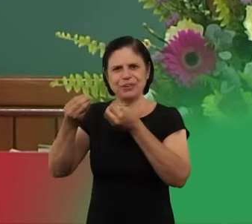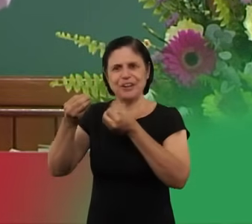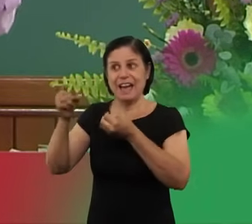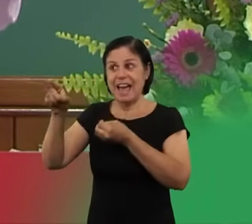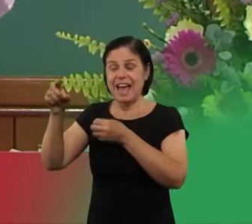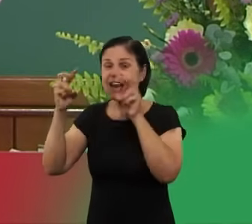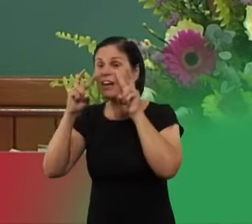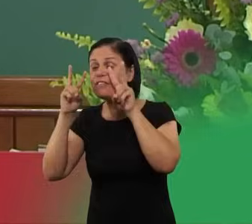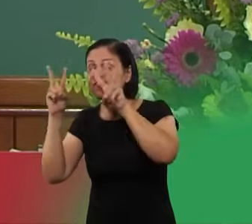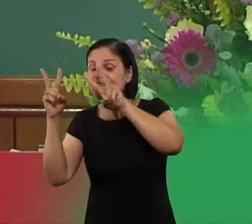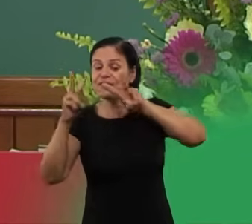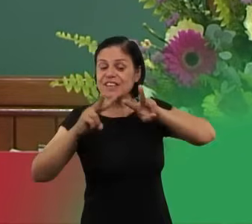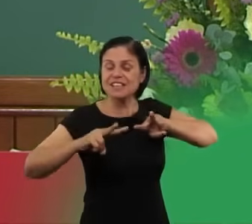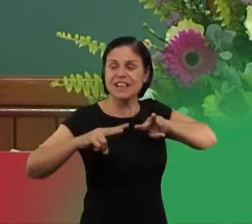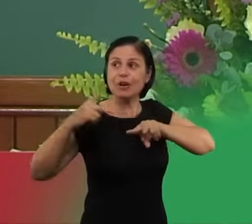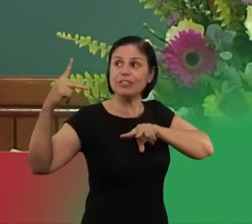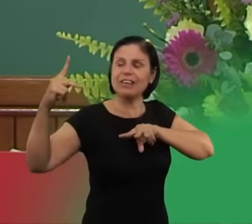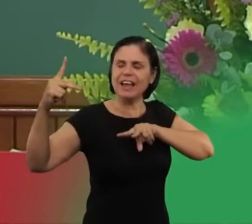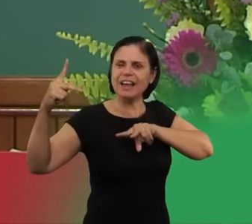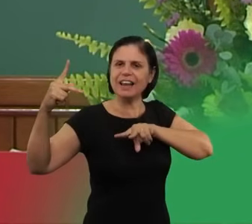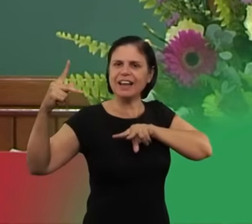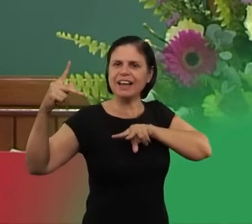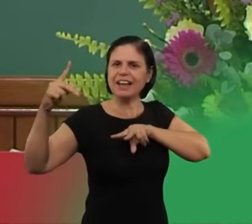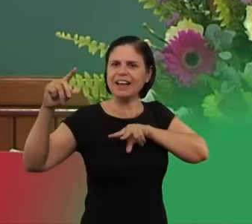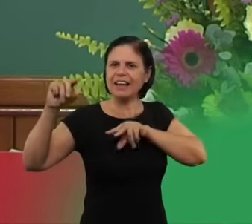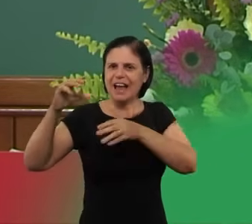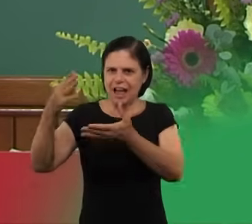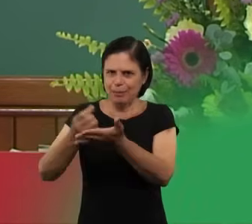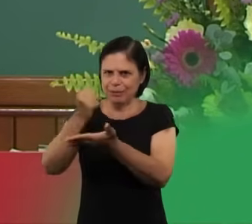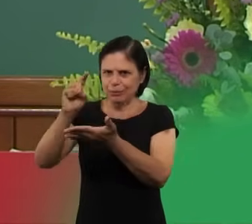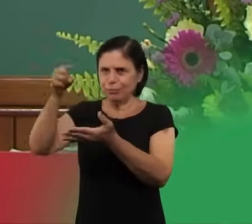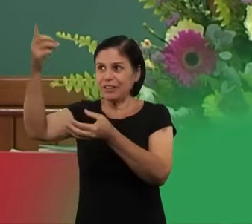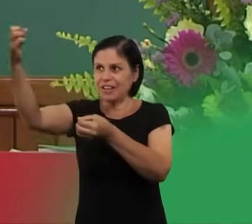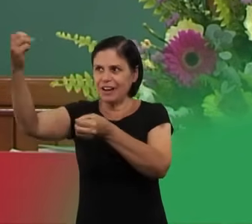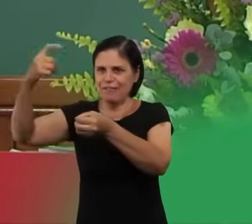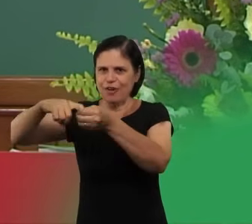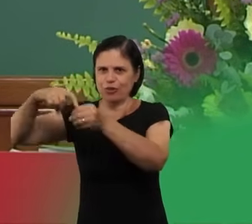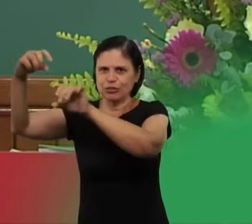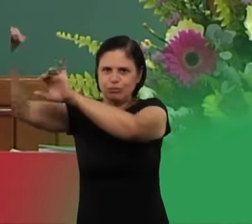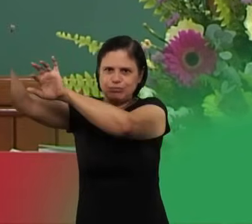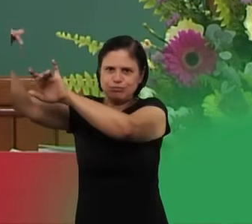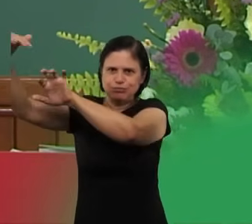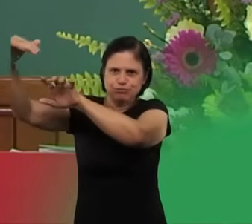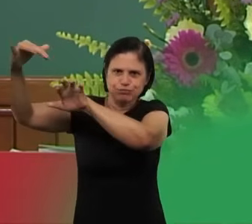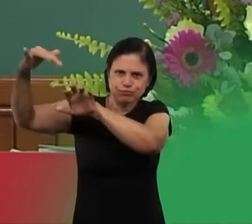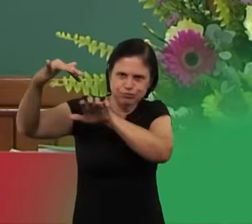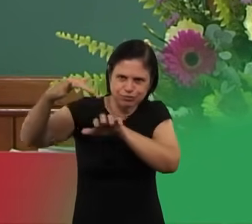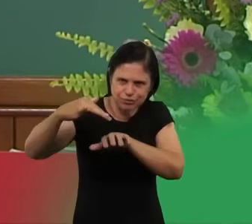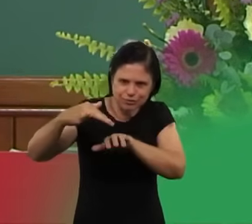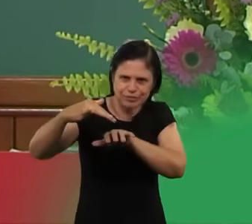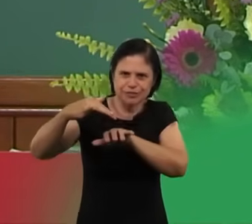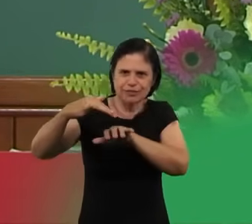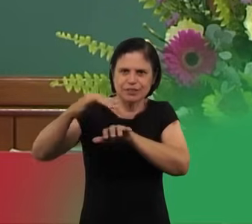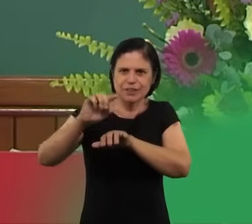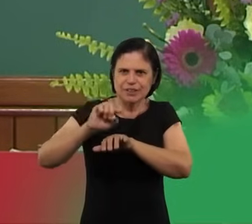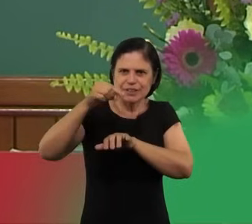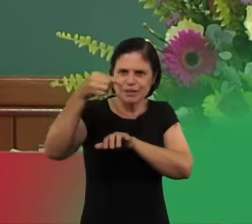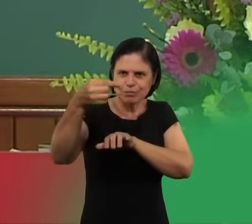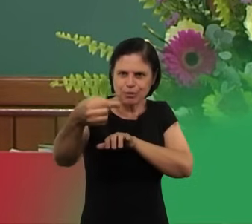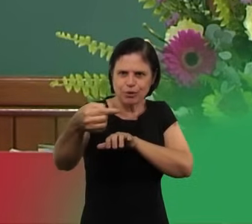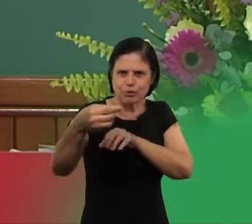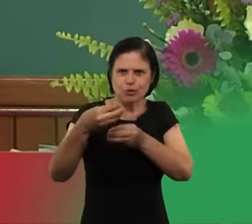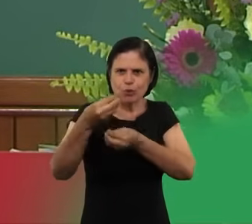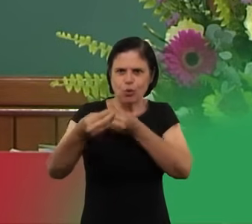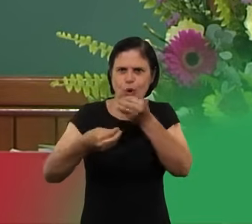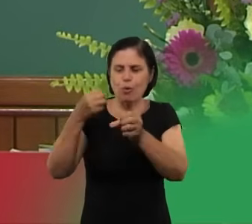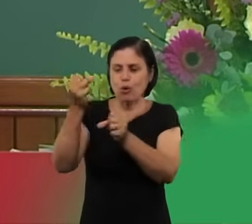Jerusalém, e ela desce. Depois é o outro texto dizendo, ela desce. Depois nós vamos ver a construção